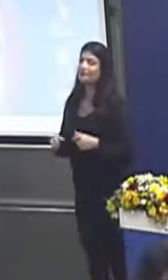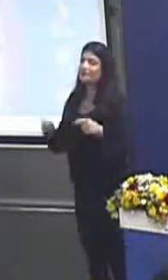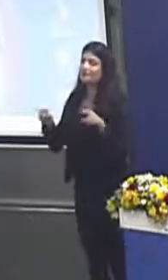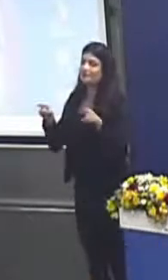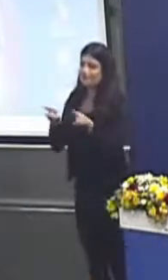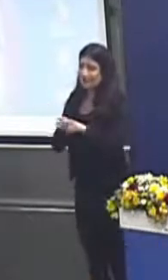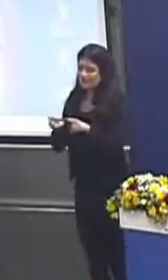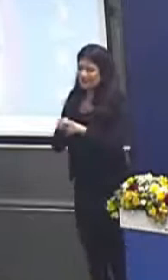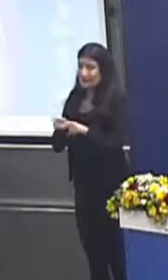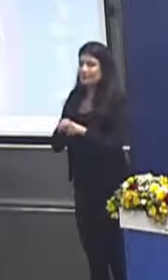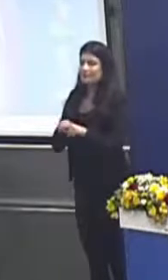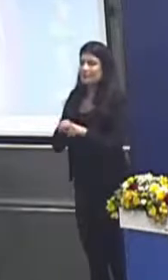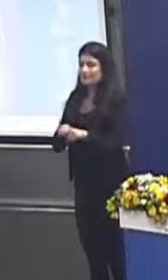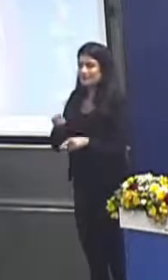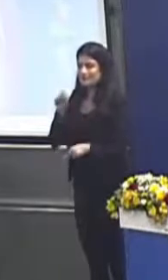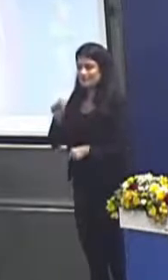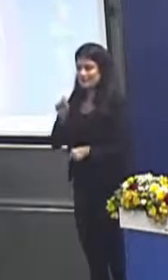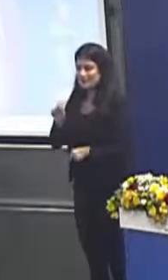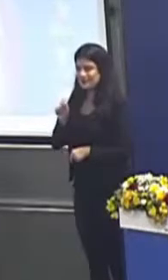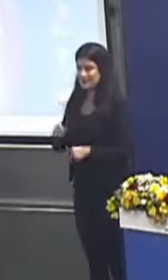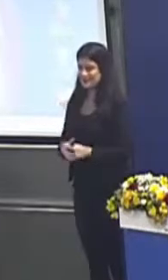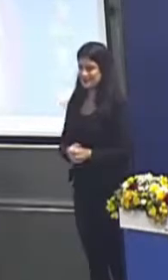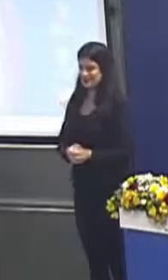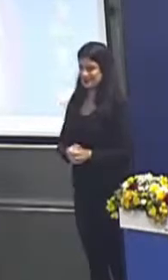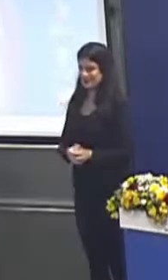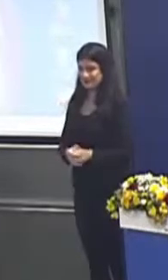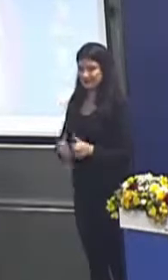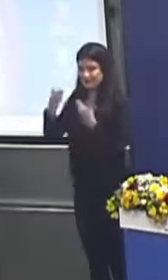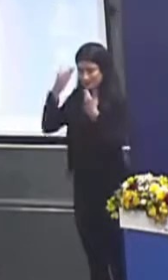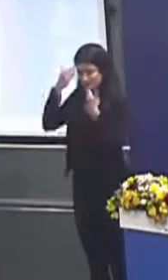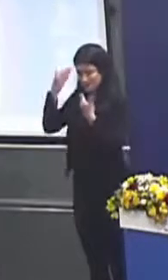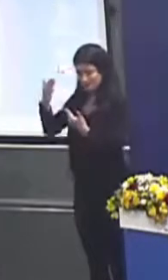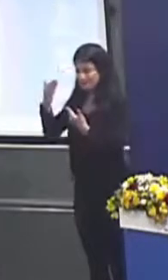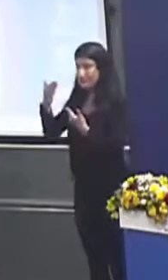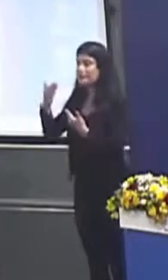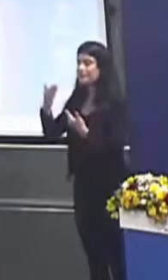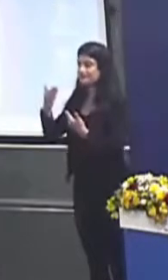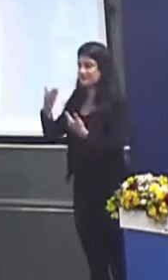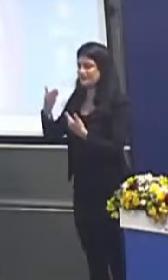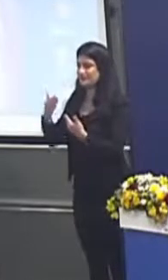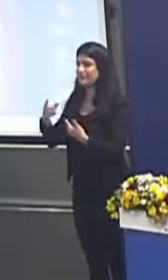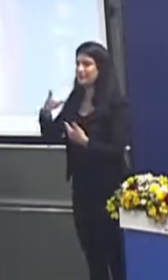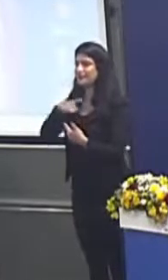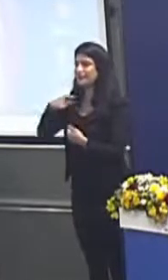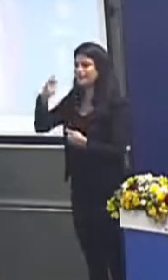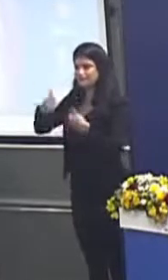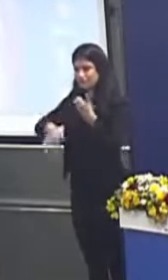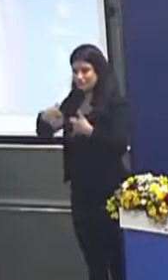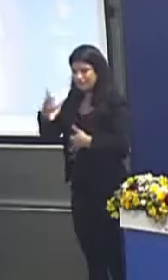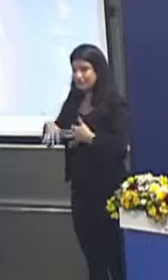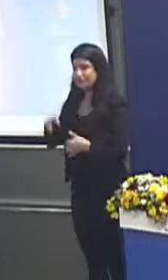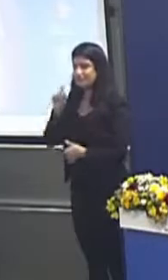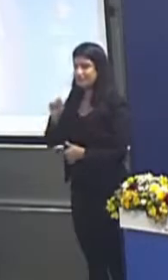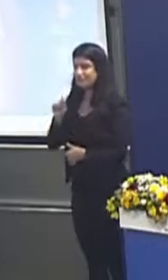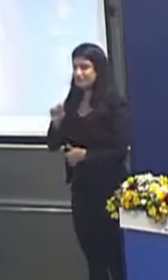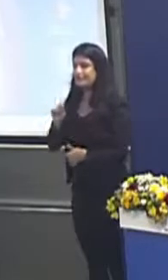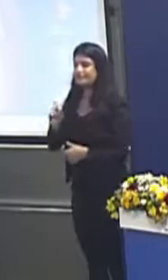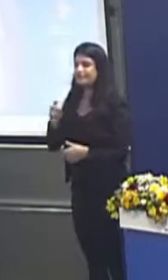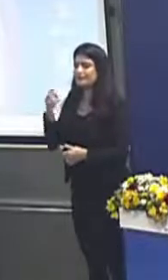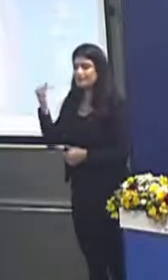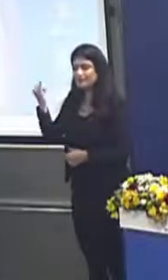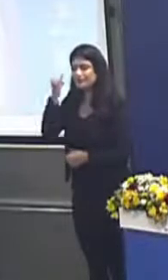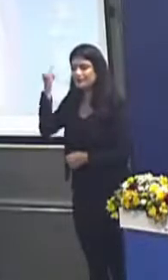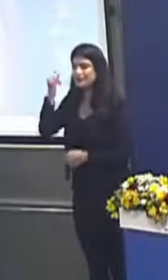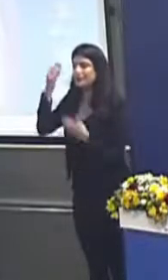Então, gente, eu queria agradecer e aí dizer que é muito